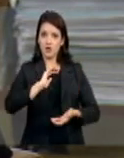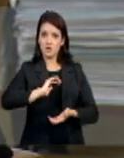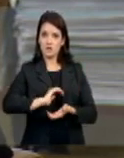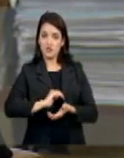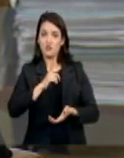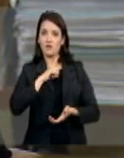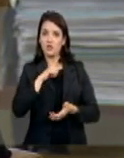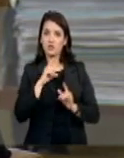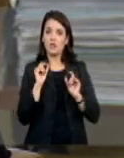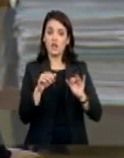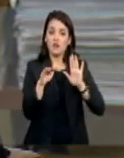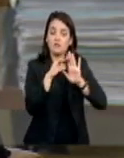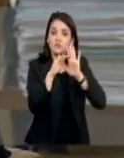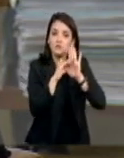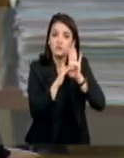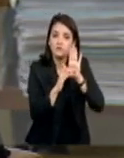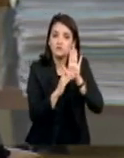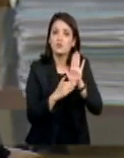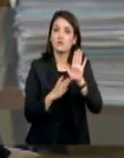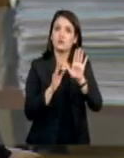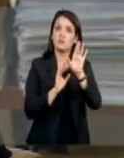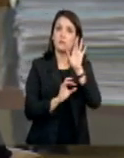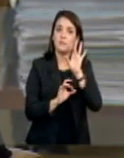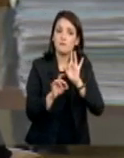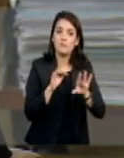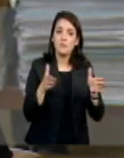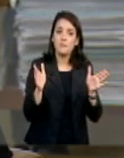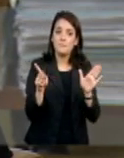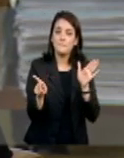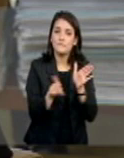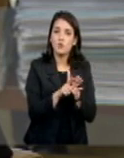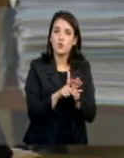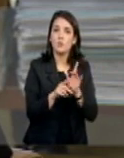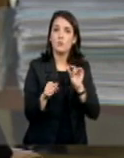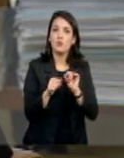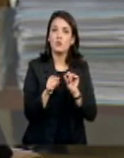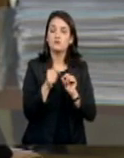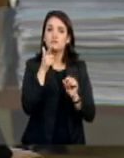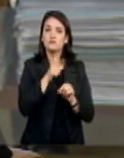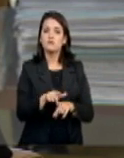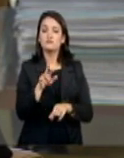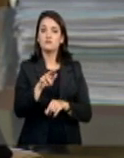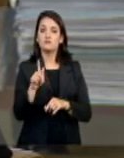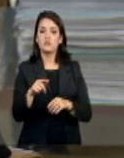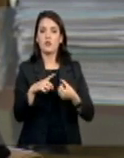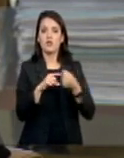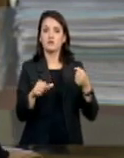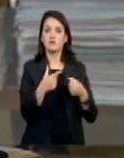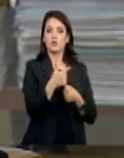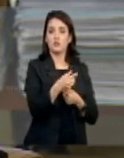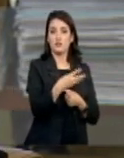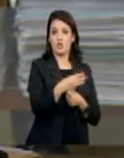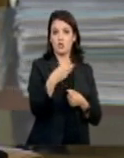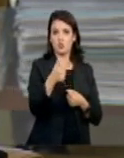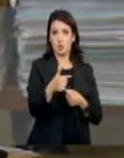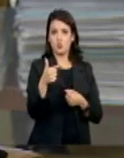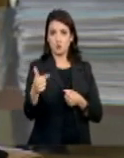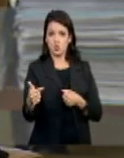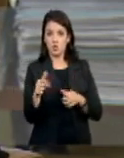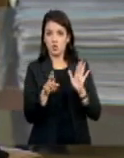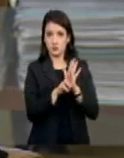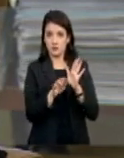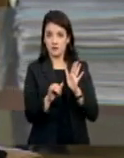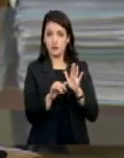estabelece o procedimento específico para esse efeito o artigo 322 seguintes do regimento interno de modo que a expansão